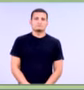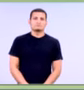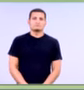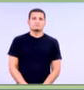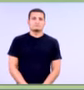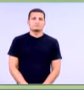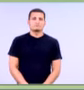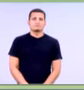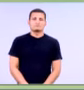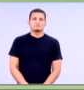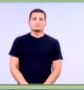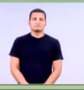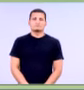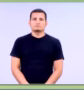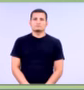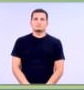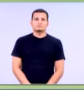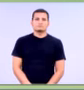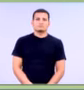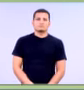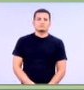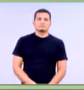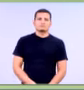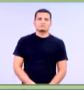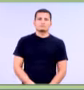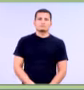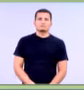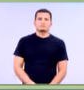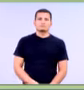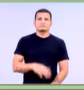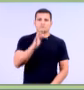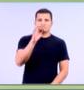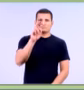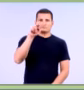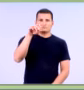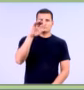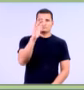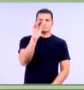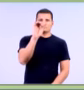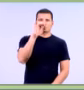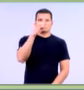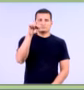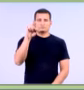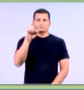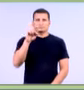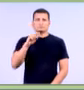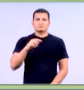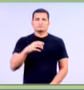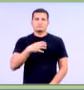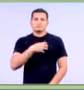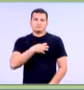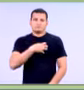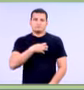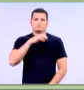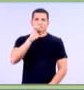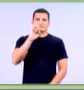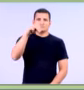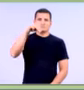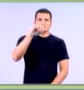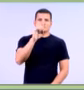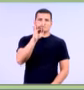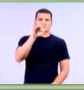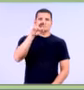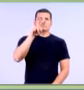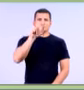Pronto. Agora sim. Uma função que a gente chama de função emotiva. Quando o eu é o centro